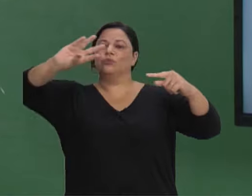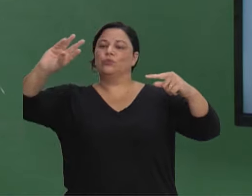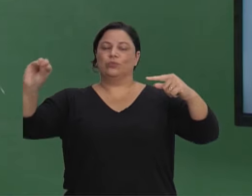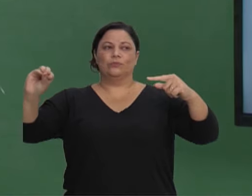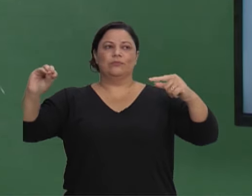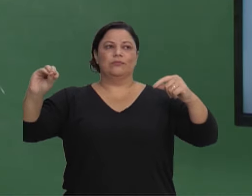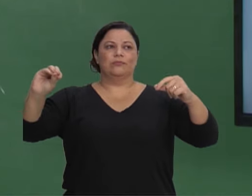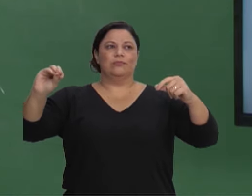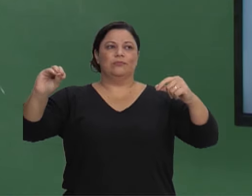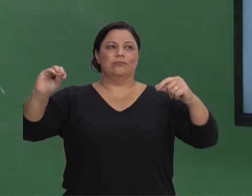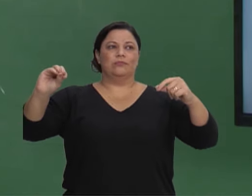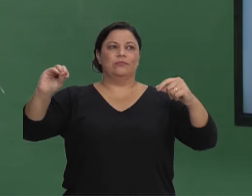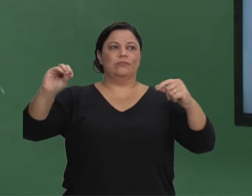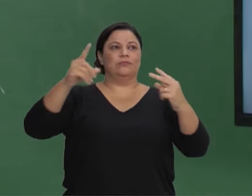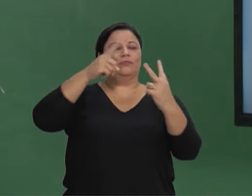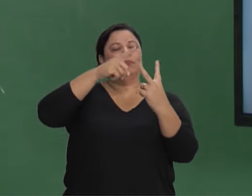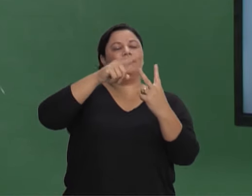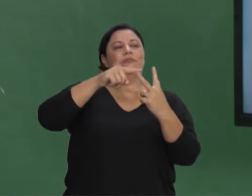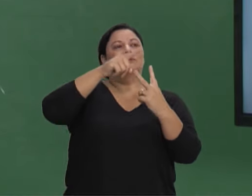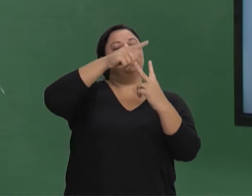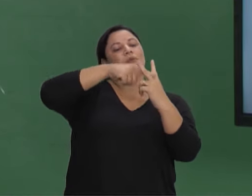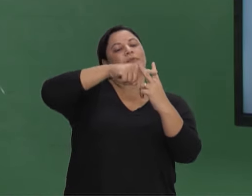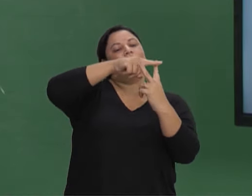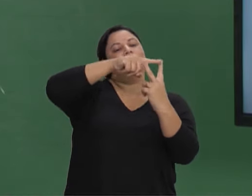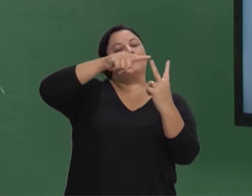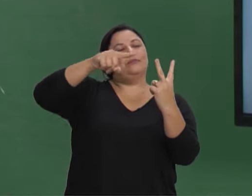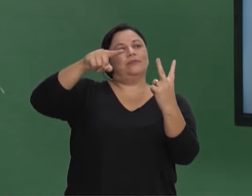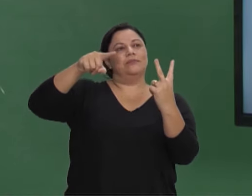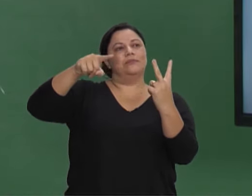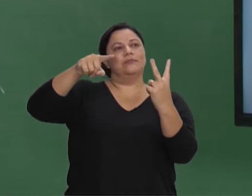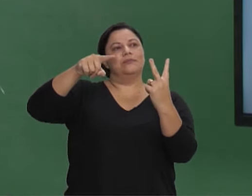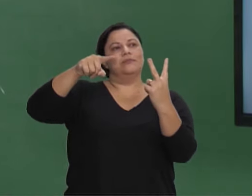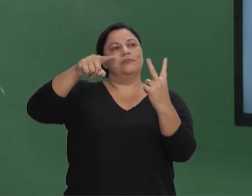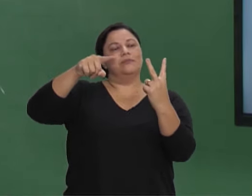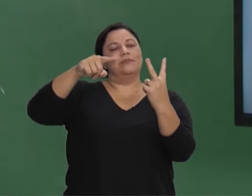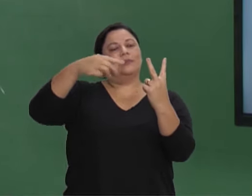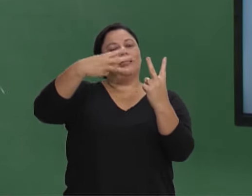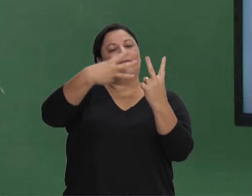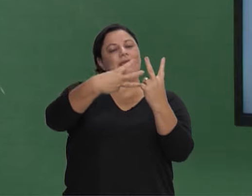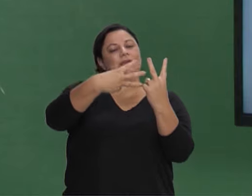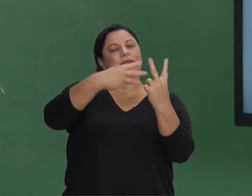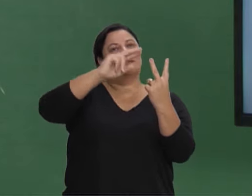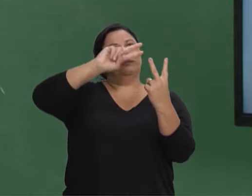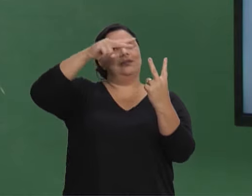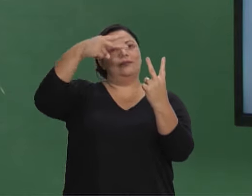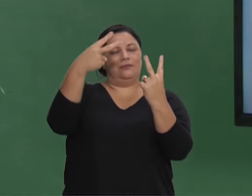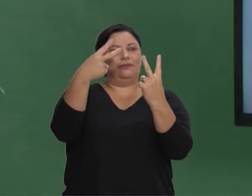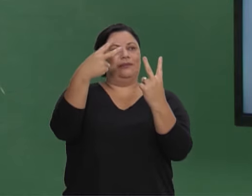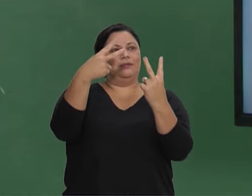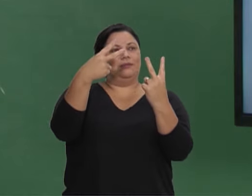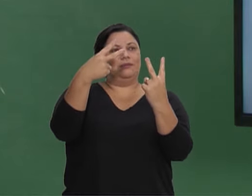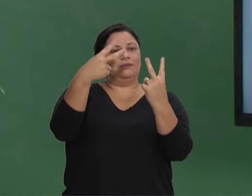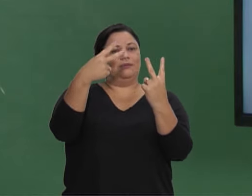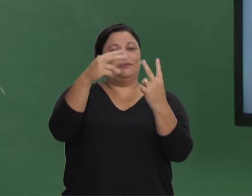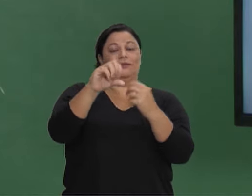sobre a raiz de 3 ao quadrado,